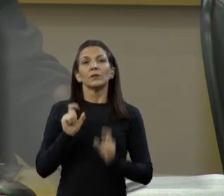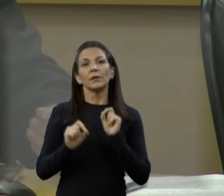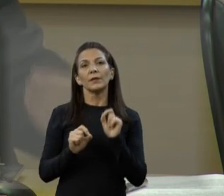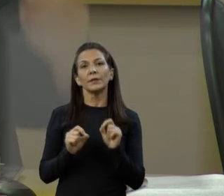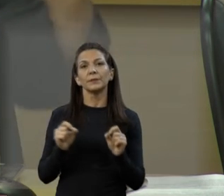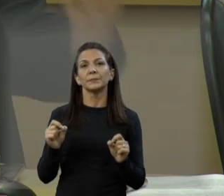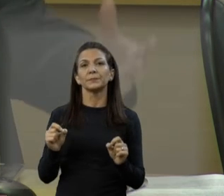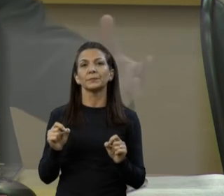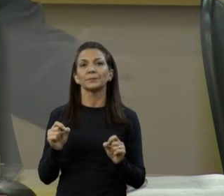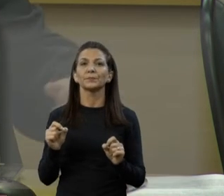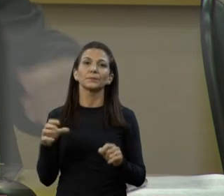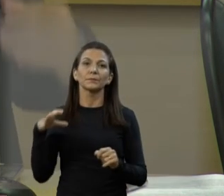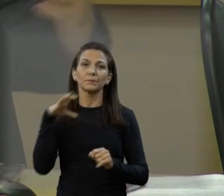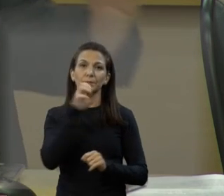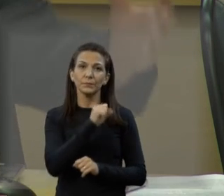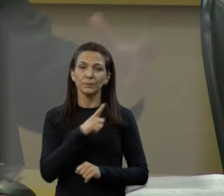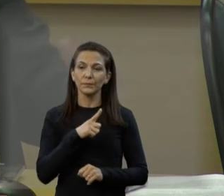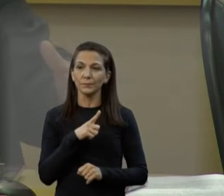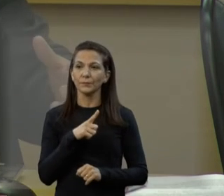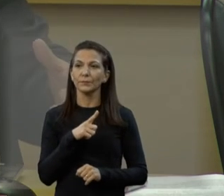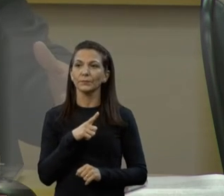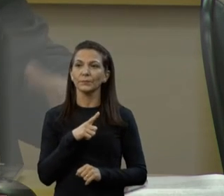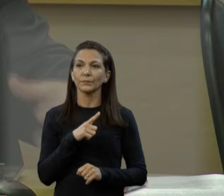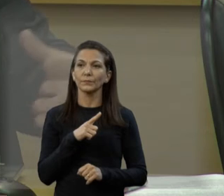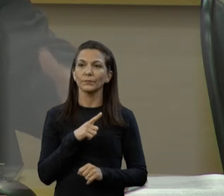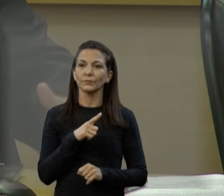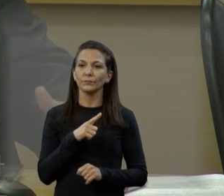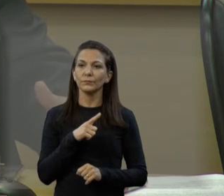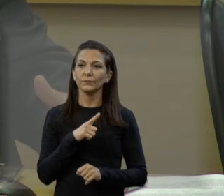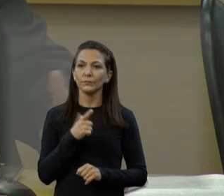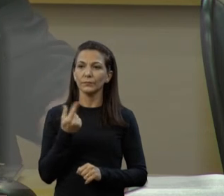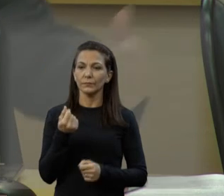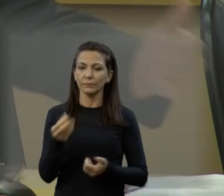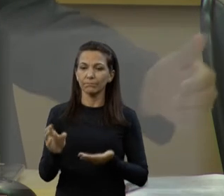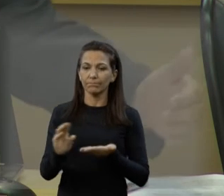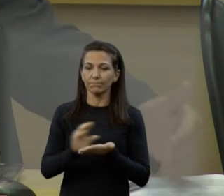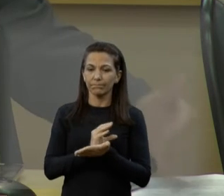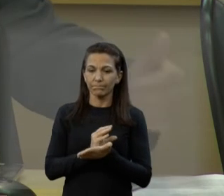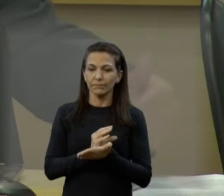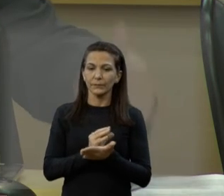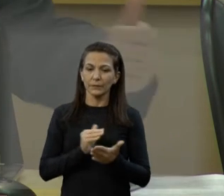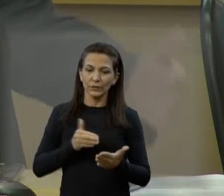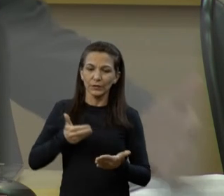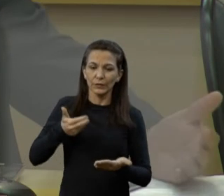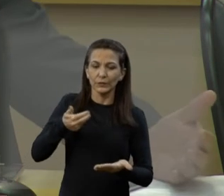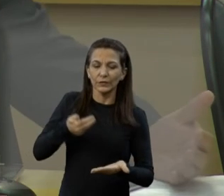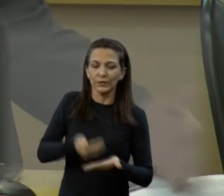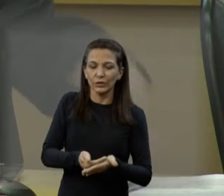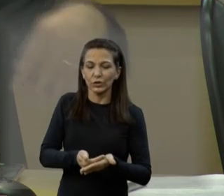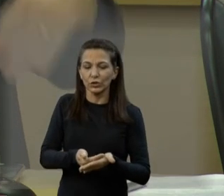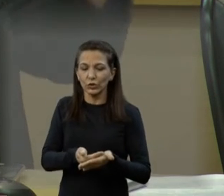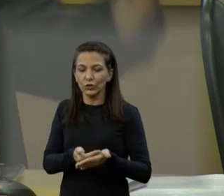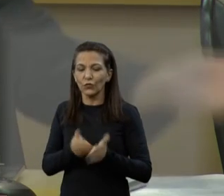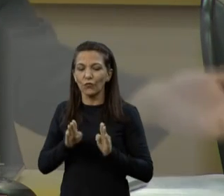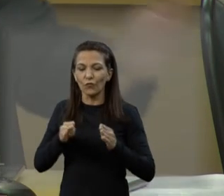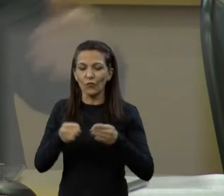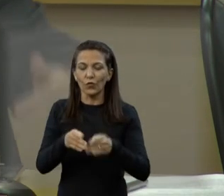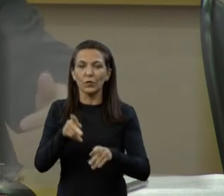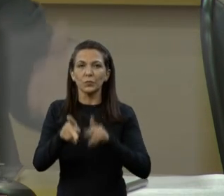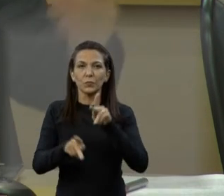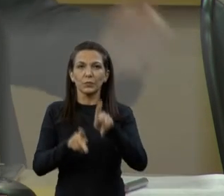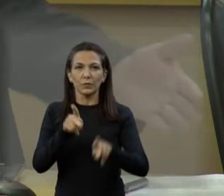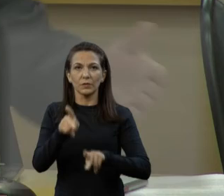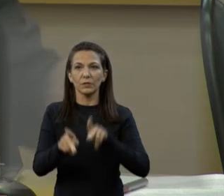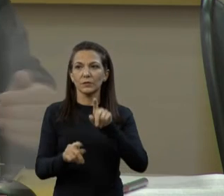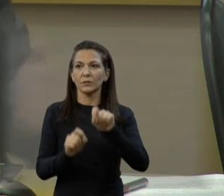brevemente ver esses recursos ser empregados para prova população mesmo aquele que